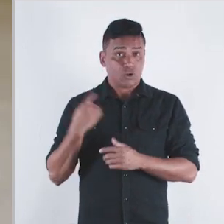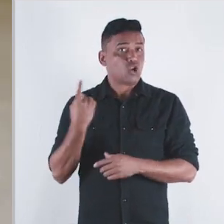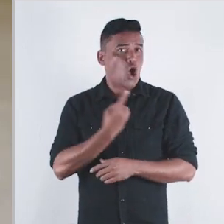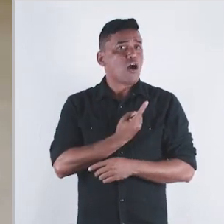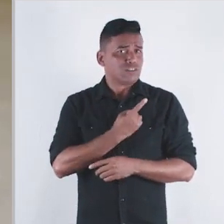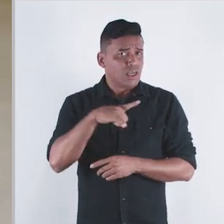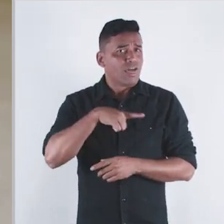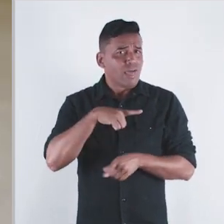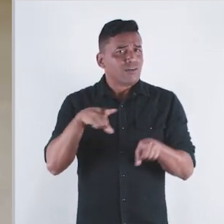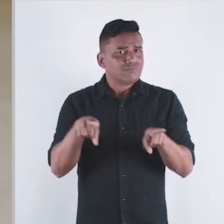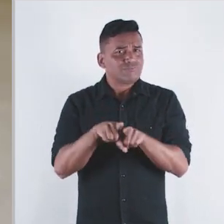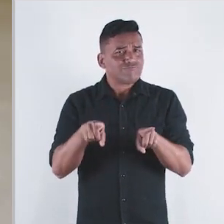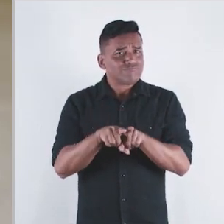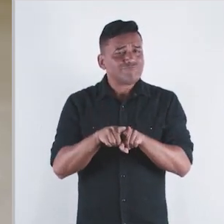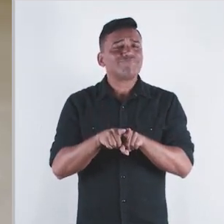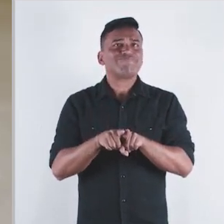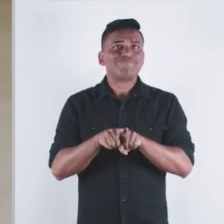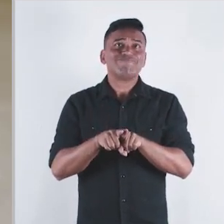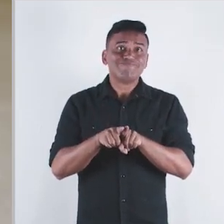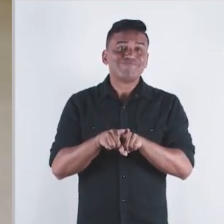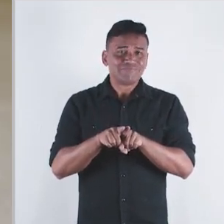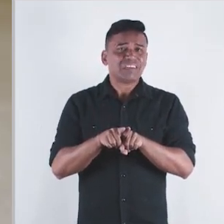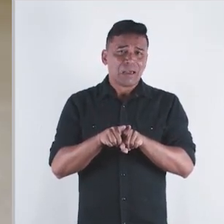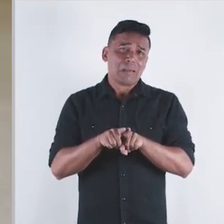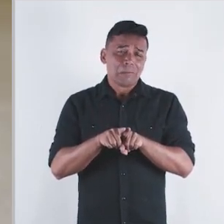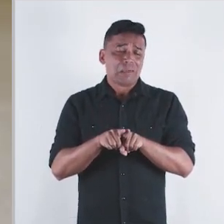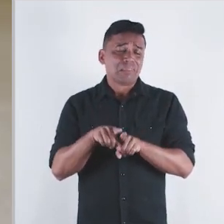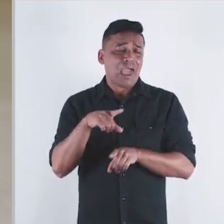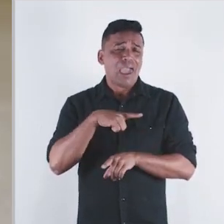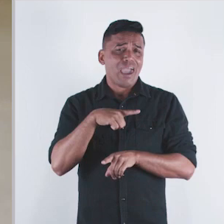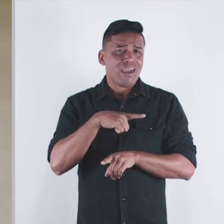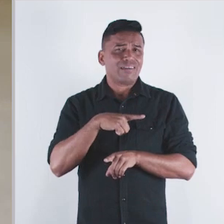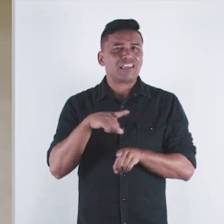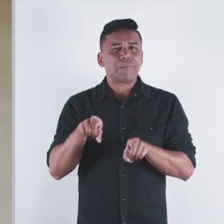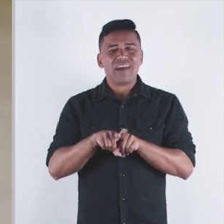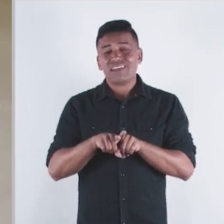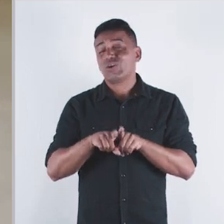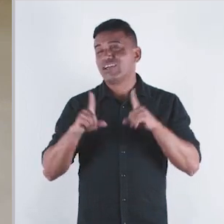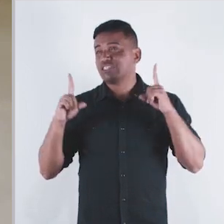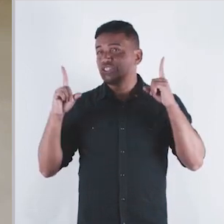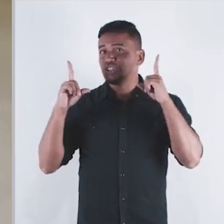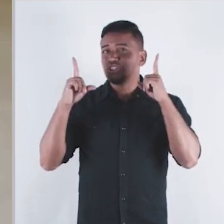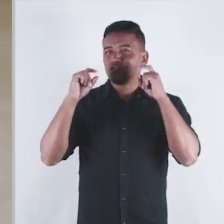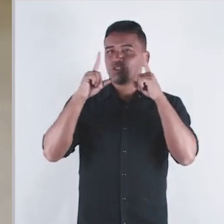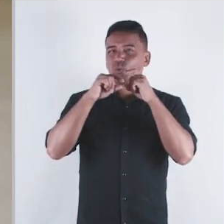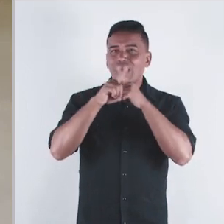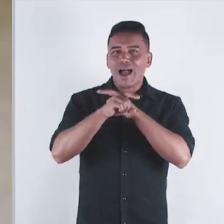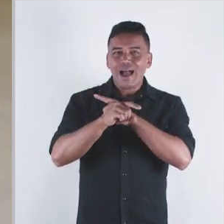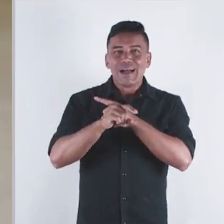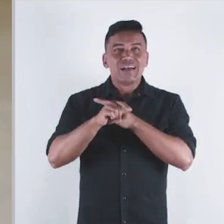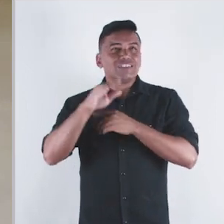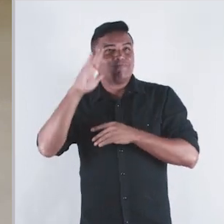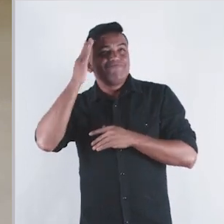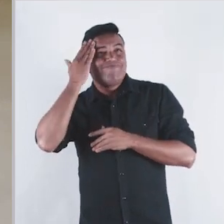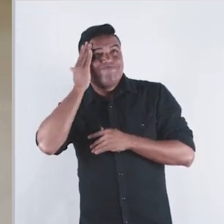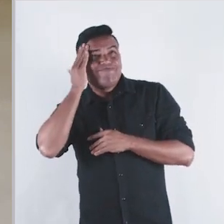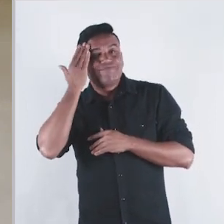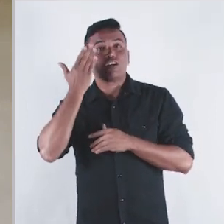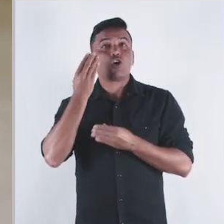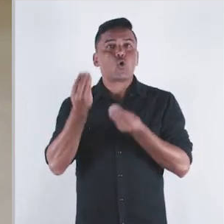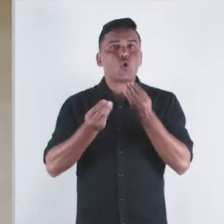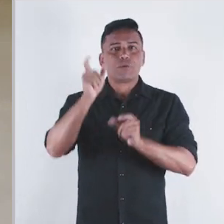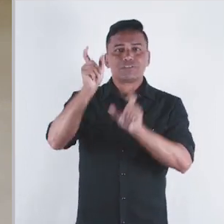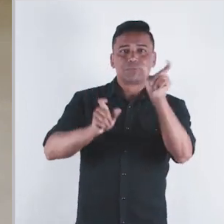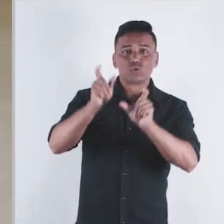assim, ainda me parece, uma dificuldade em compreender como é que os autores